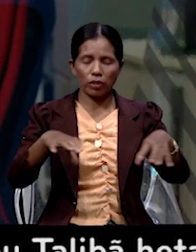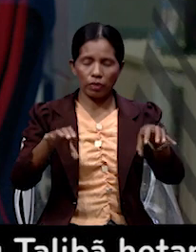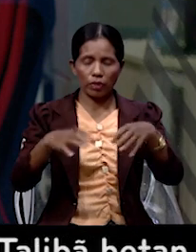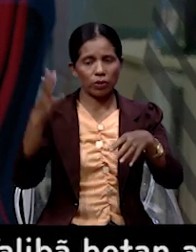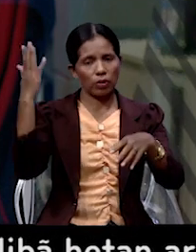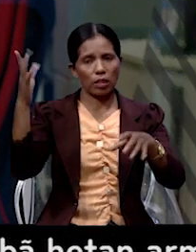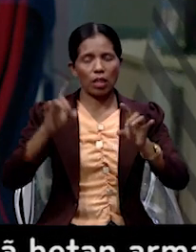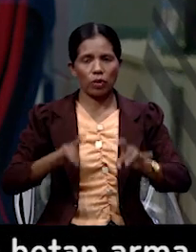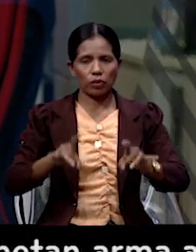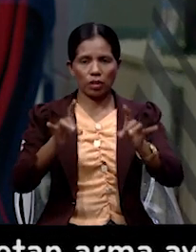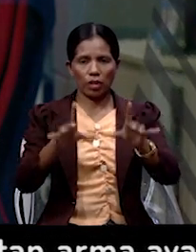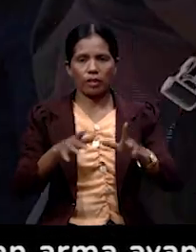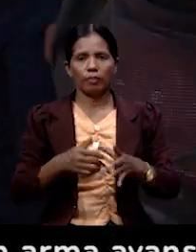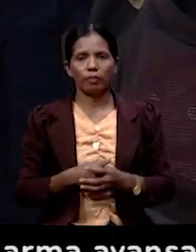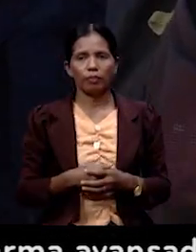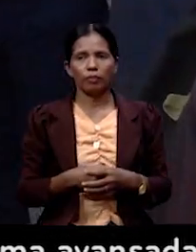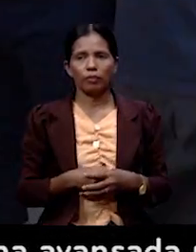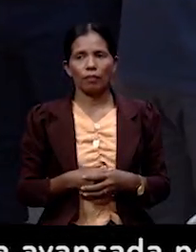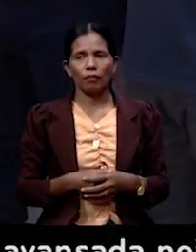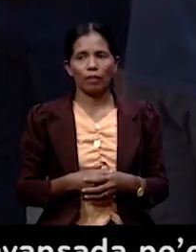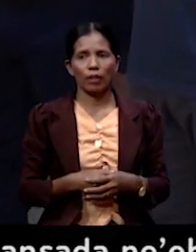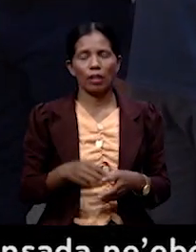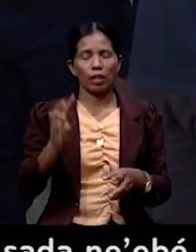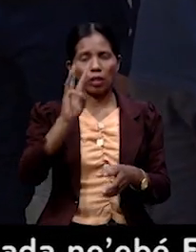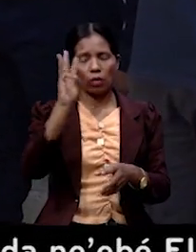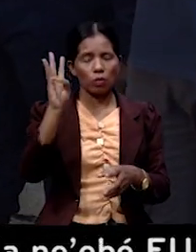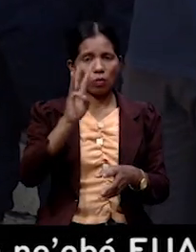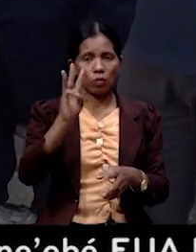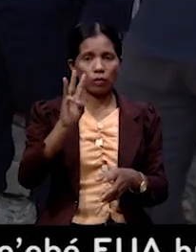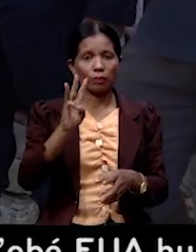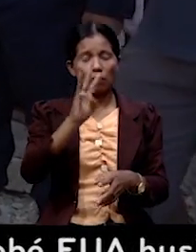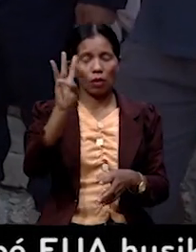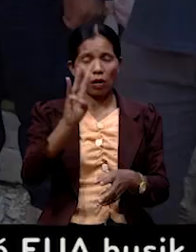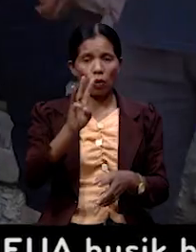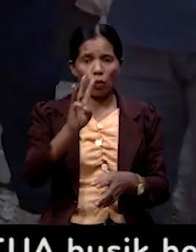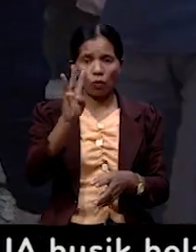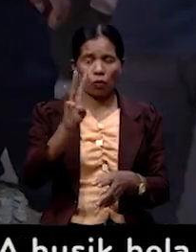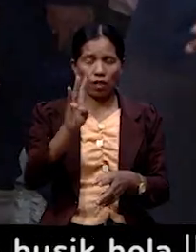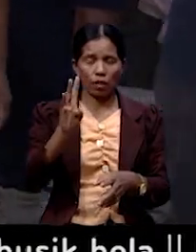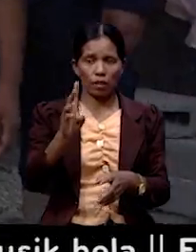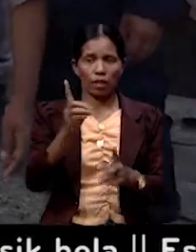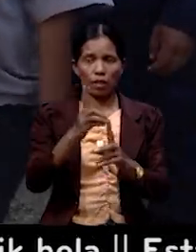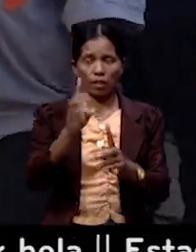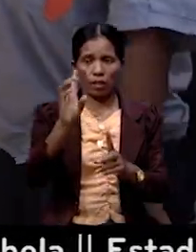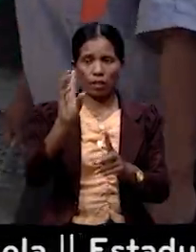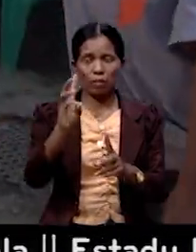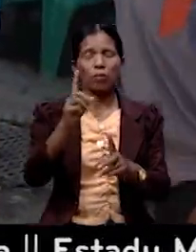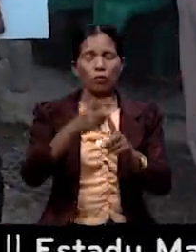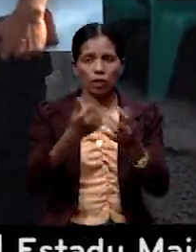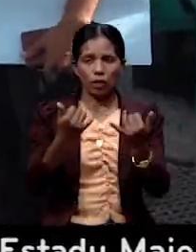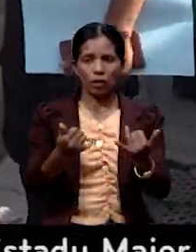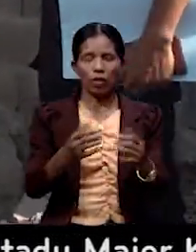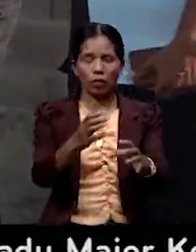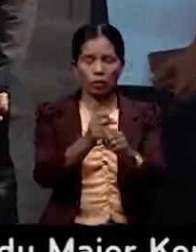Austrália. Ia quarta lorong nen fulane, Penitele Squadra dong Alessu acompanha husi funcionário Sefope, ba foti